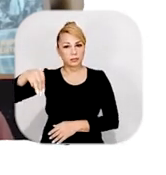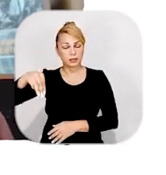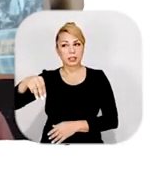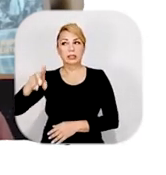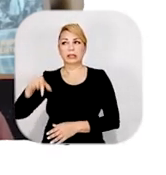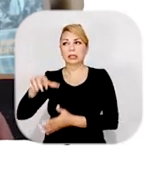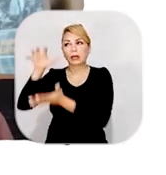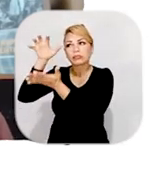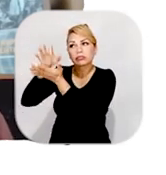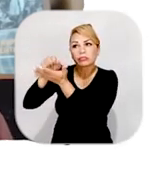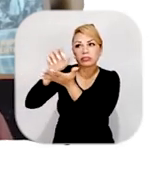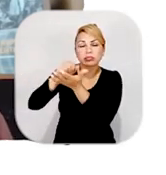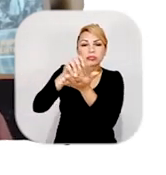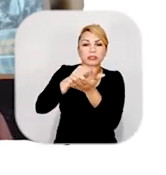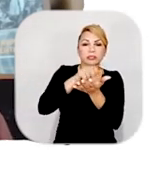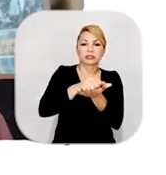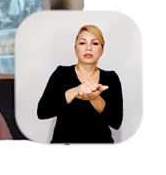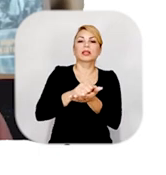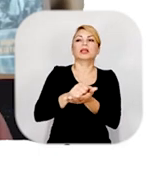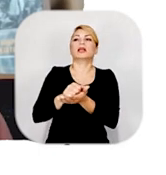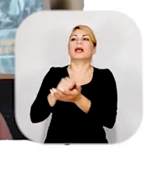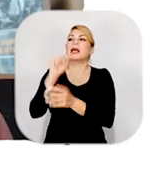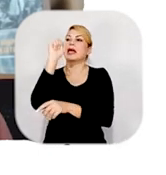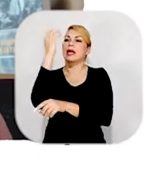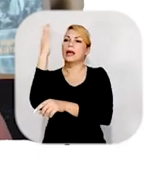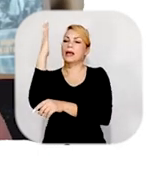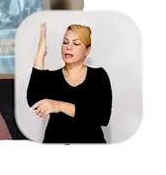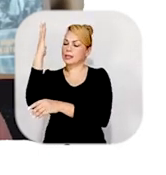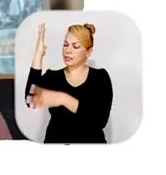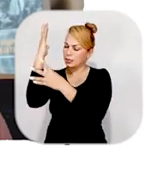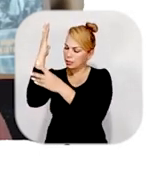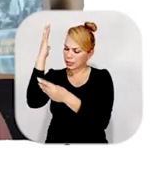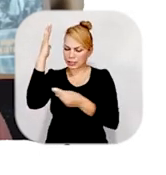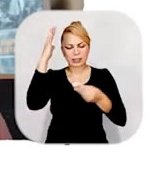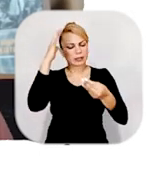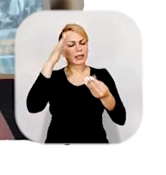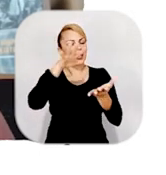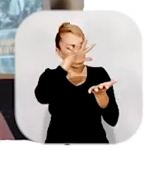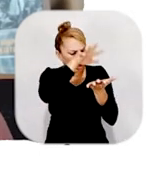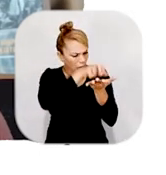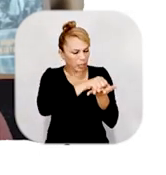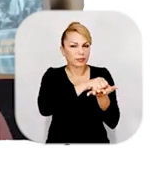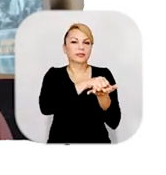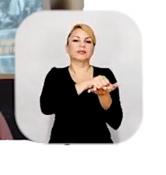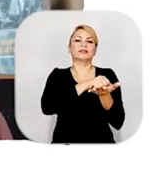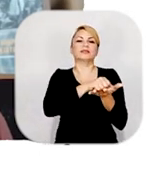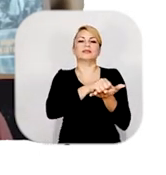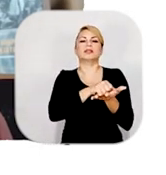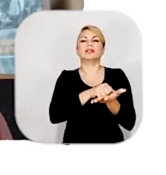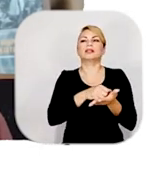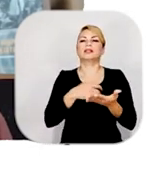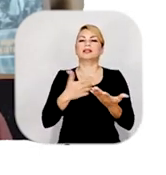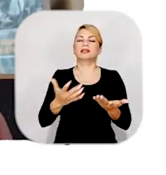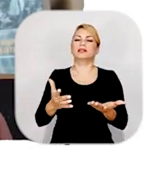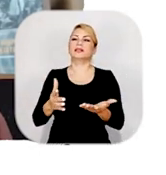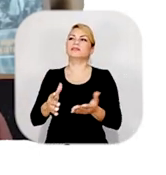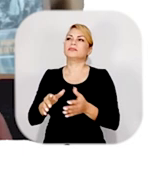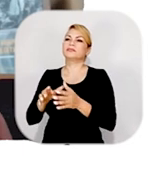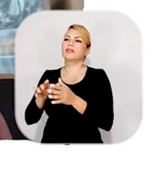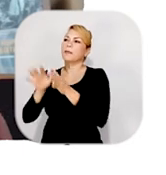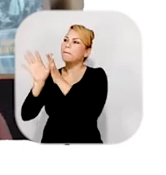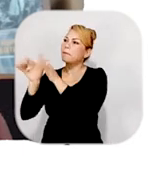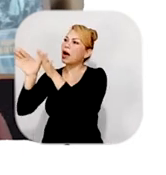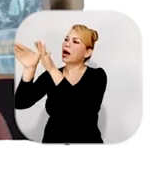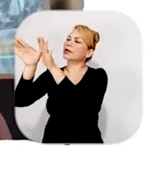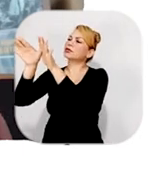2.000 peles de aves, né, que na época eles coletavam o pássaro, e ficava só a pele para poder ver as